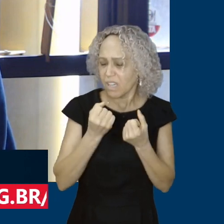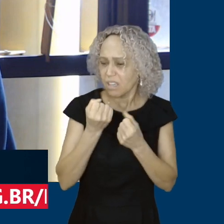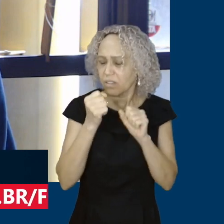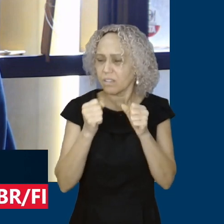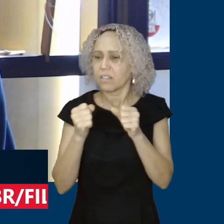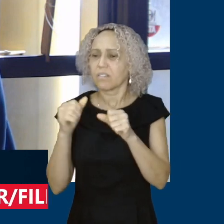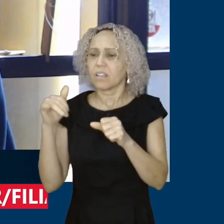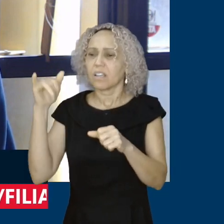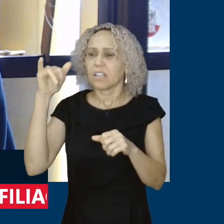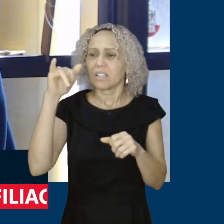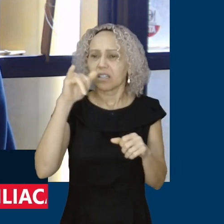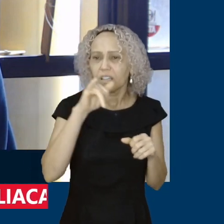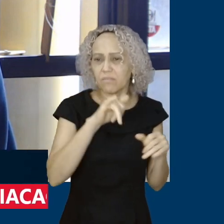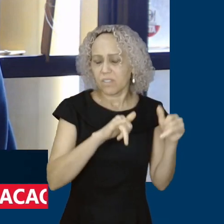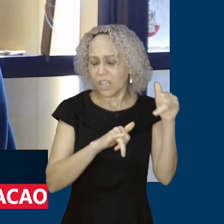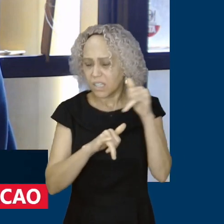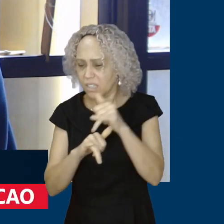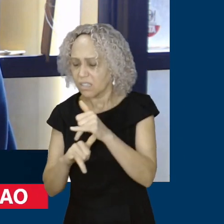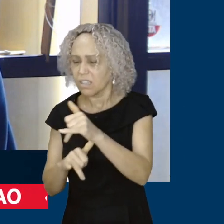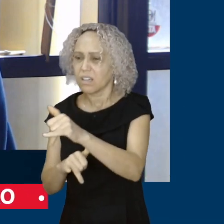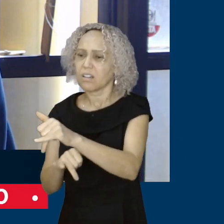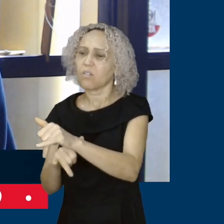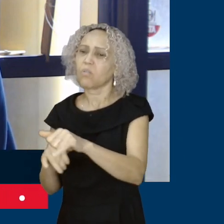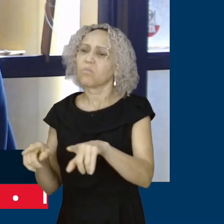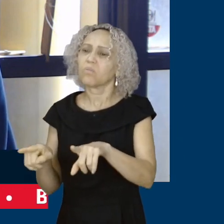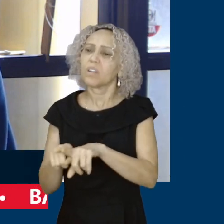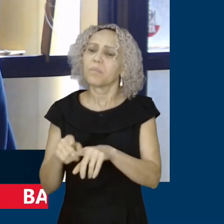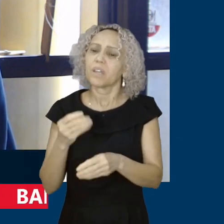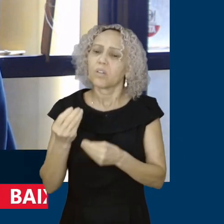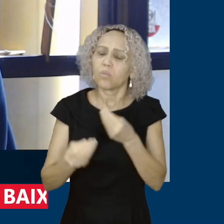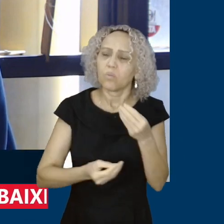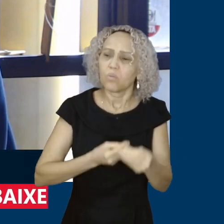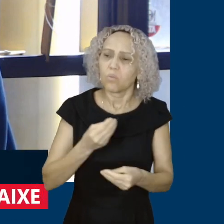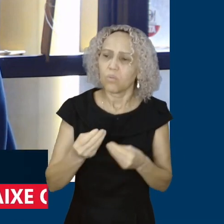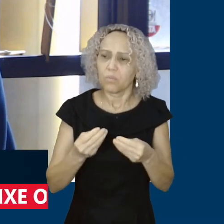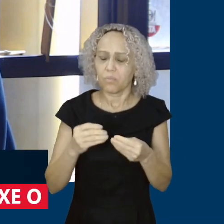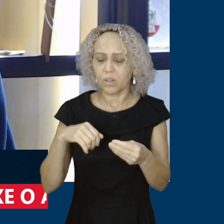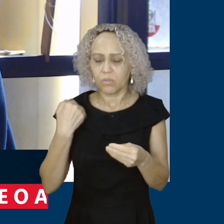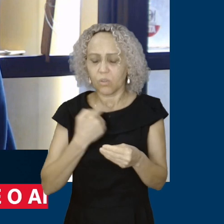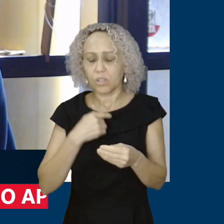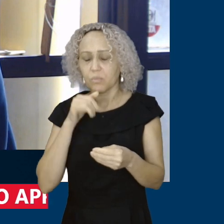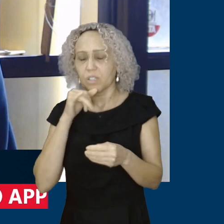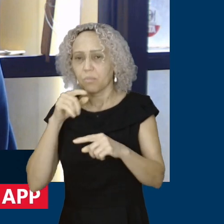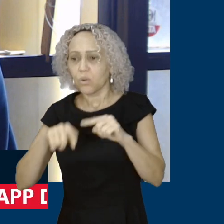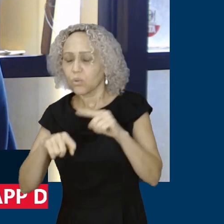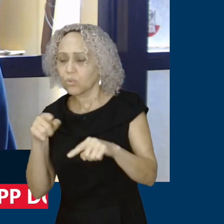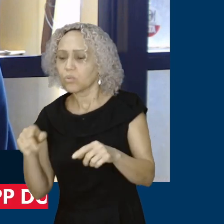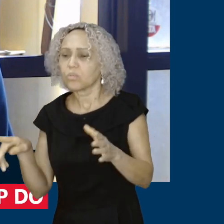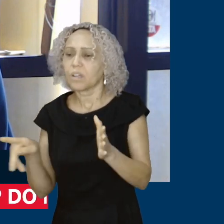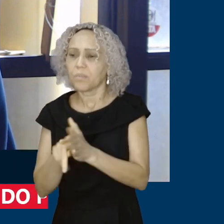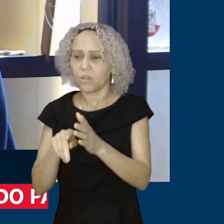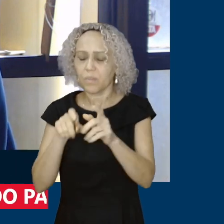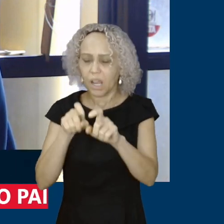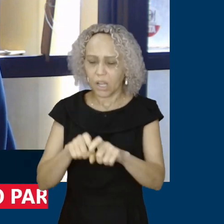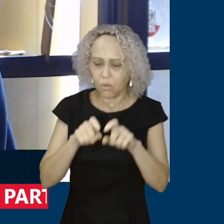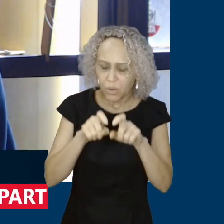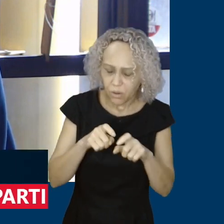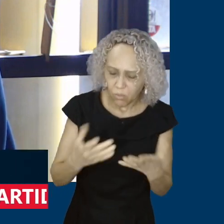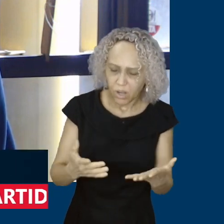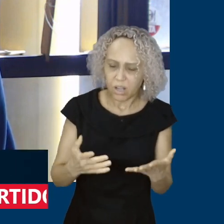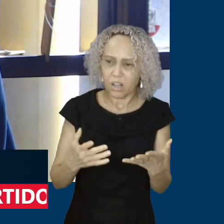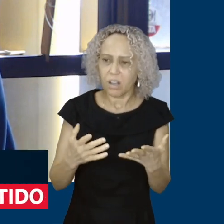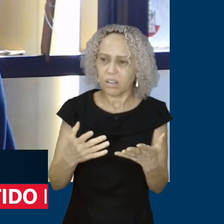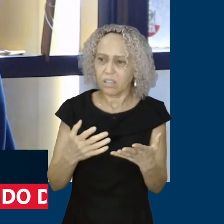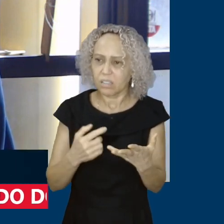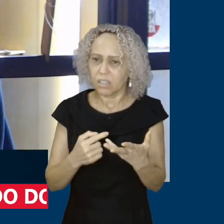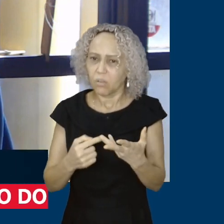na reindustrialização, de como é que você agrega valor aos produtos da agropecuária, aquilo que a gente tem dos